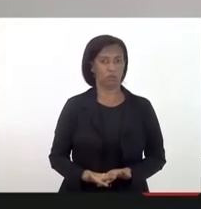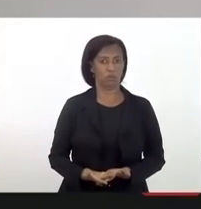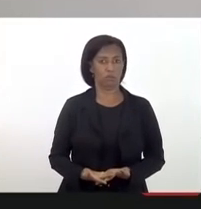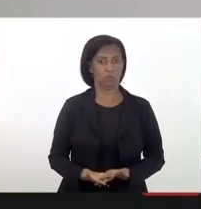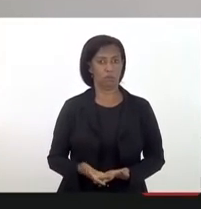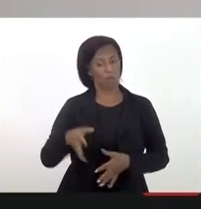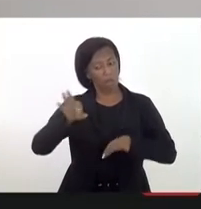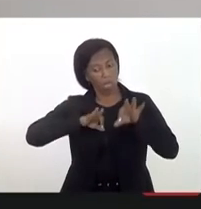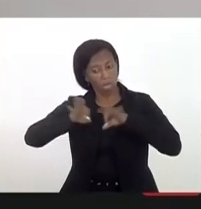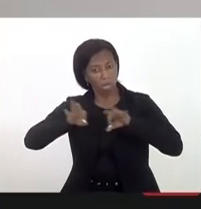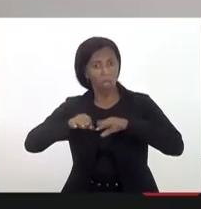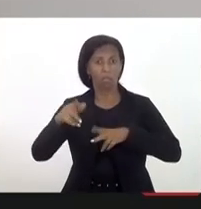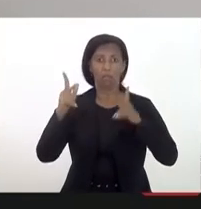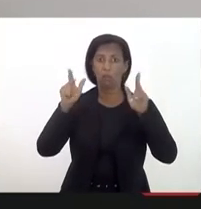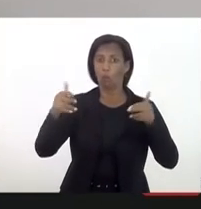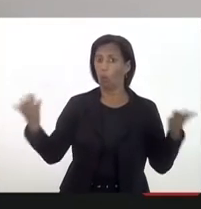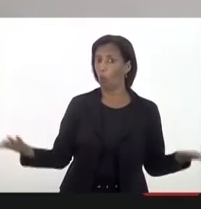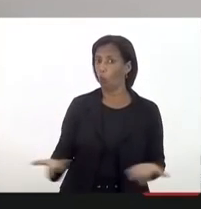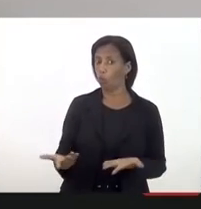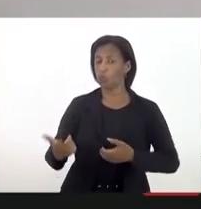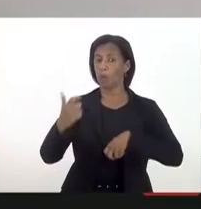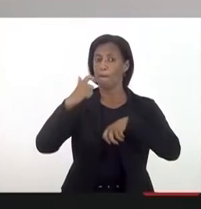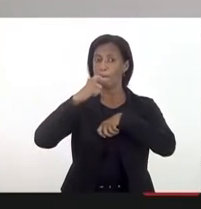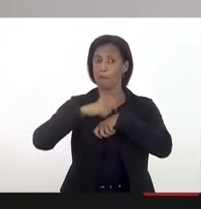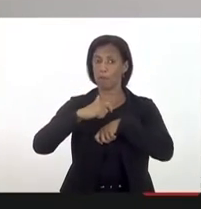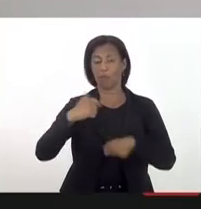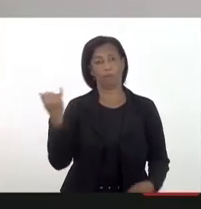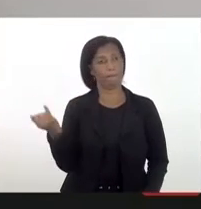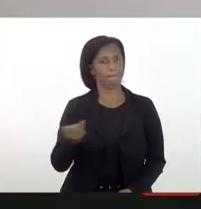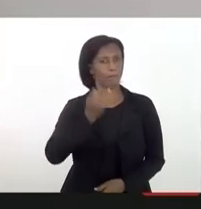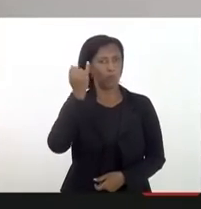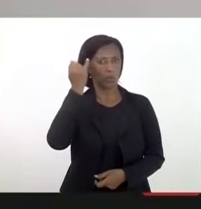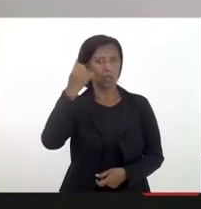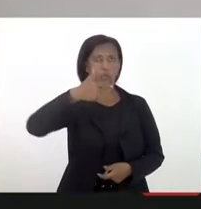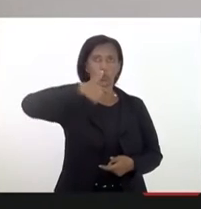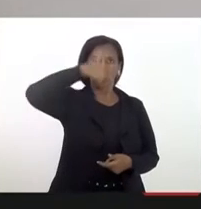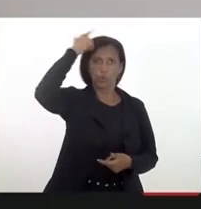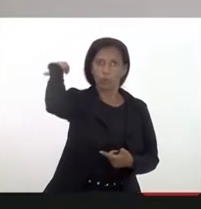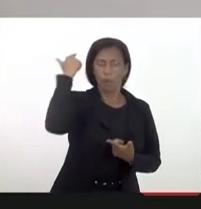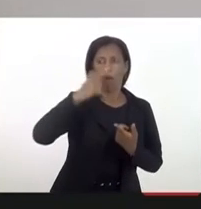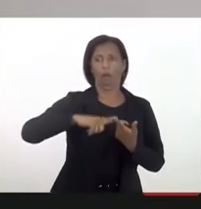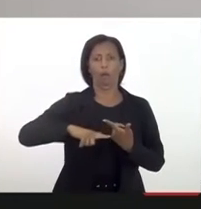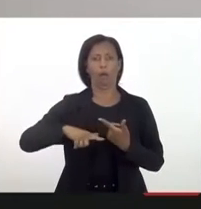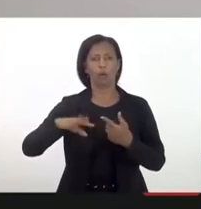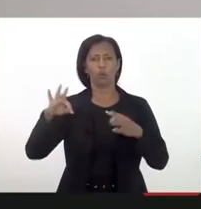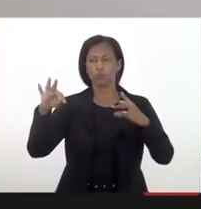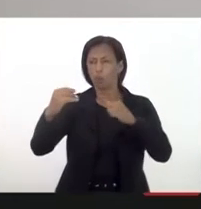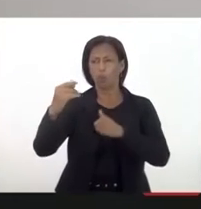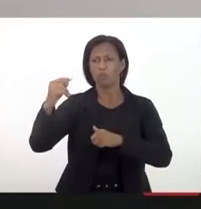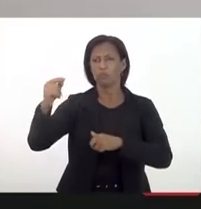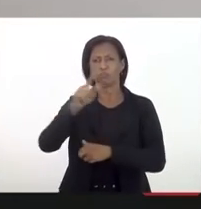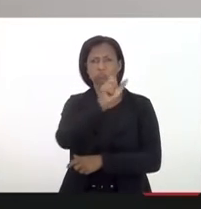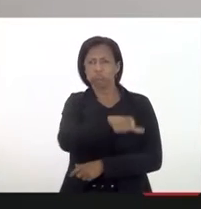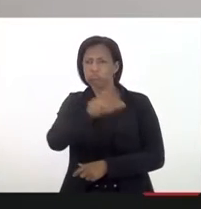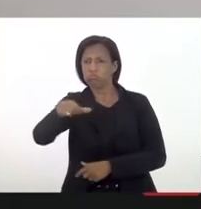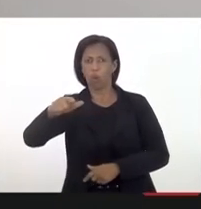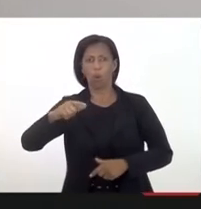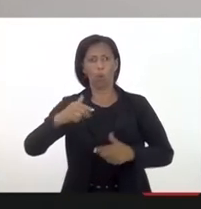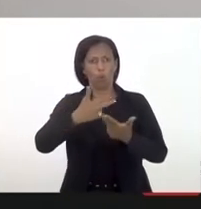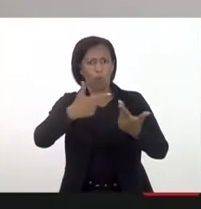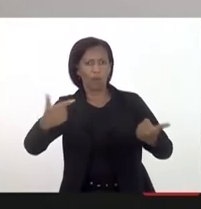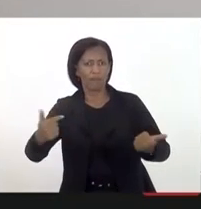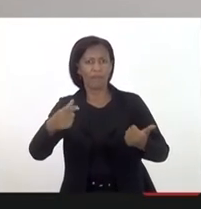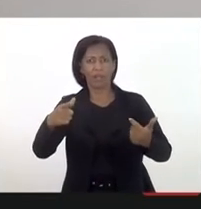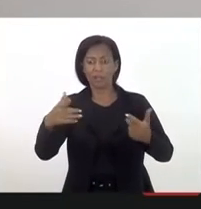Agora, da maneira como está hoje, acho que esse momento é importante, Luiz Paulo, a Geise, todo mundo público qualificado que está presente,